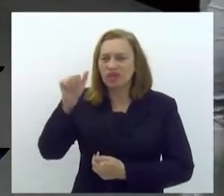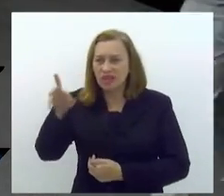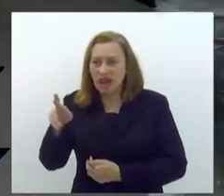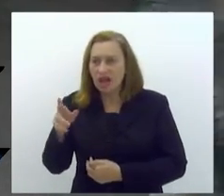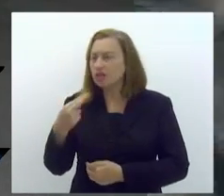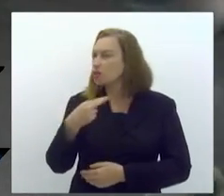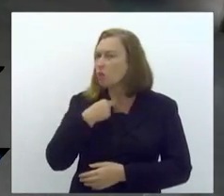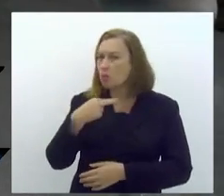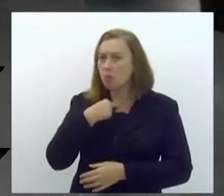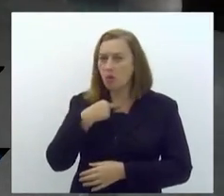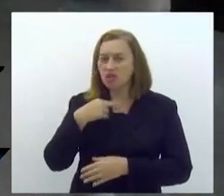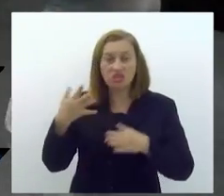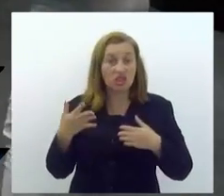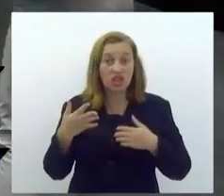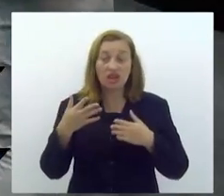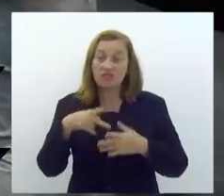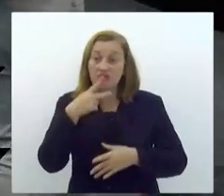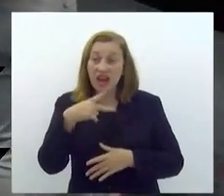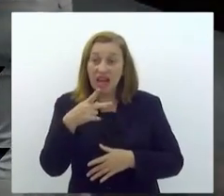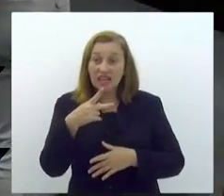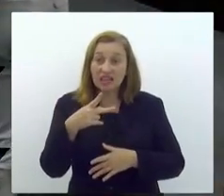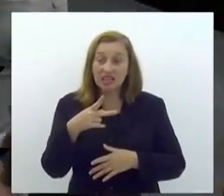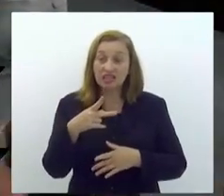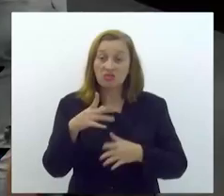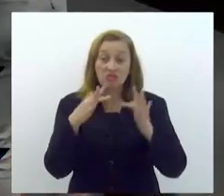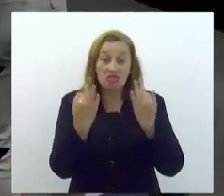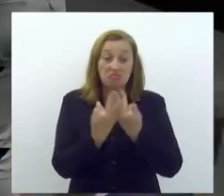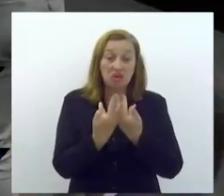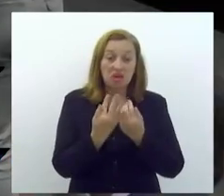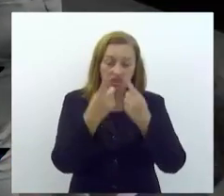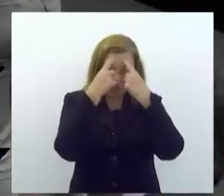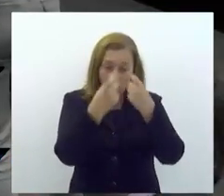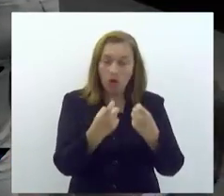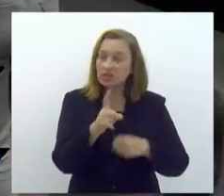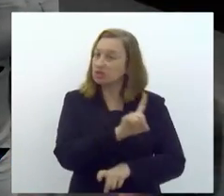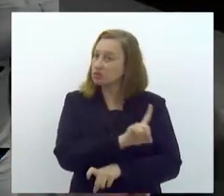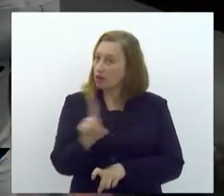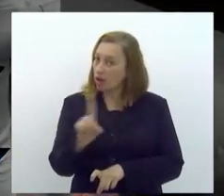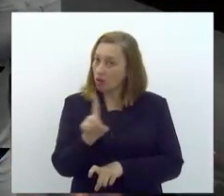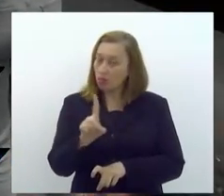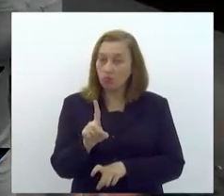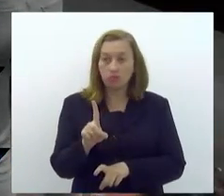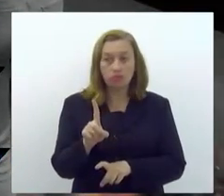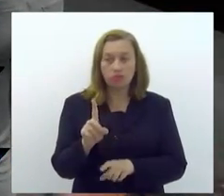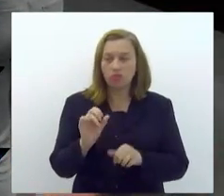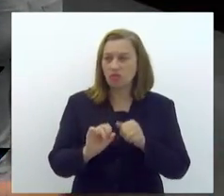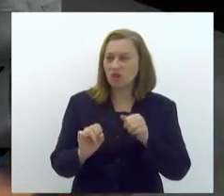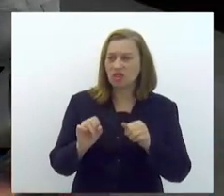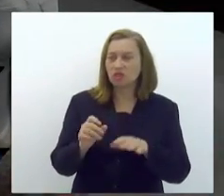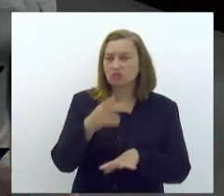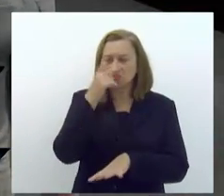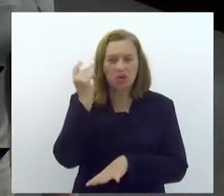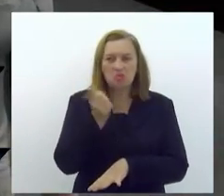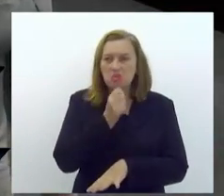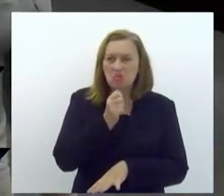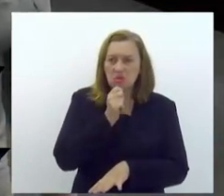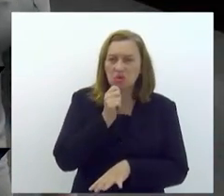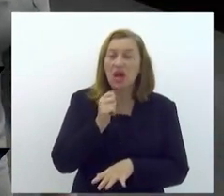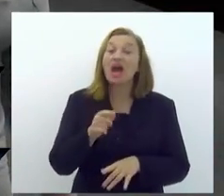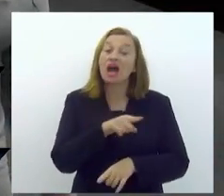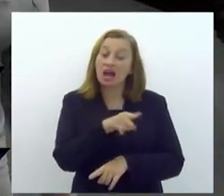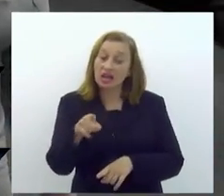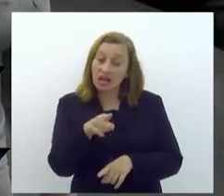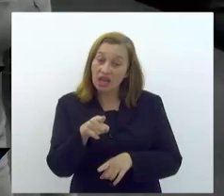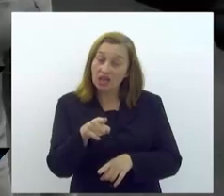violentos de agressores porque as famílias jamais fariam isso nem com vossa excelência nem com ninguém que aqueles que cometeram as